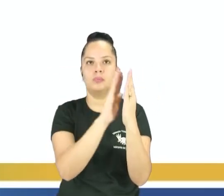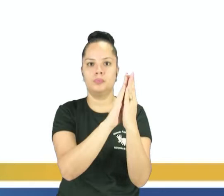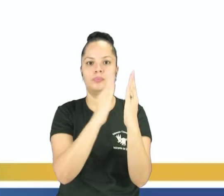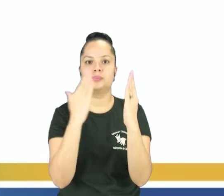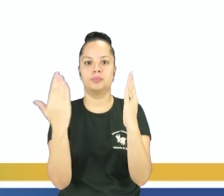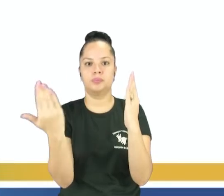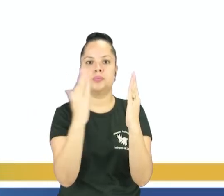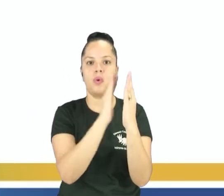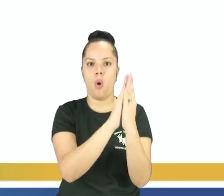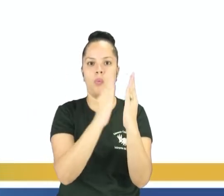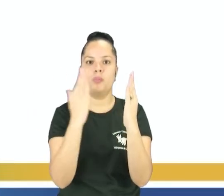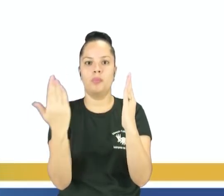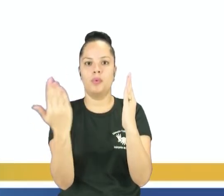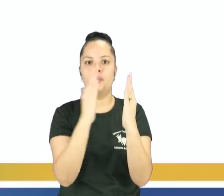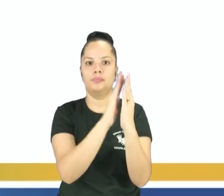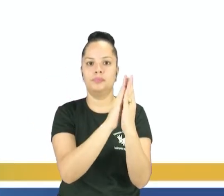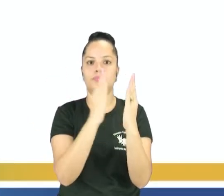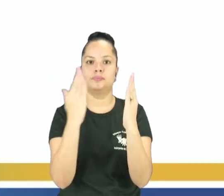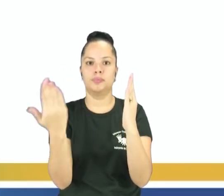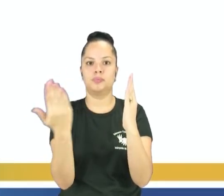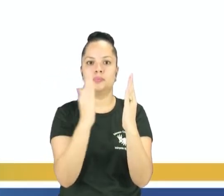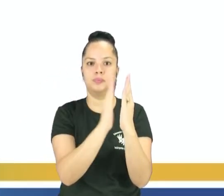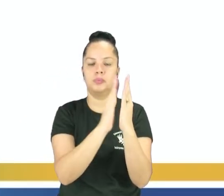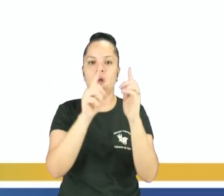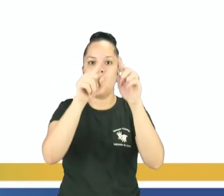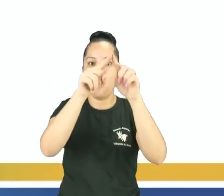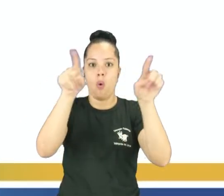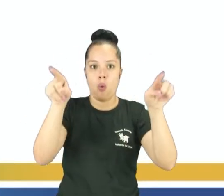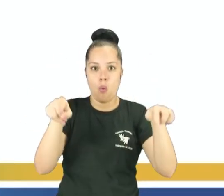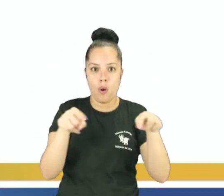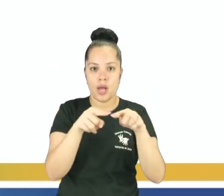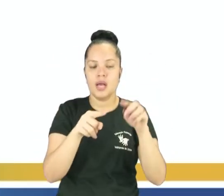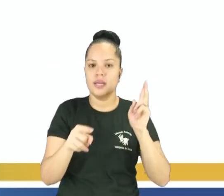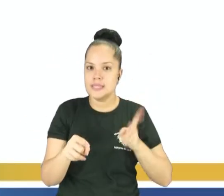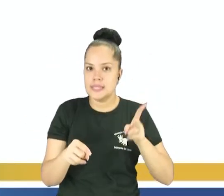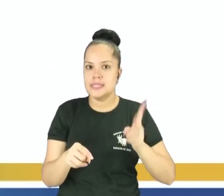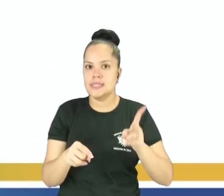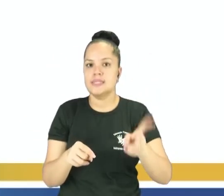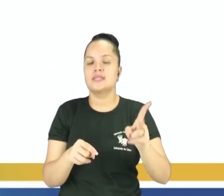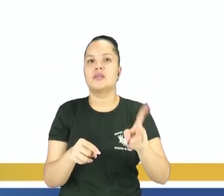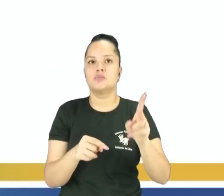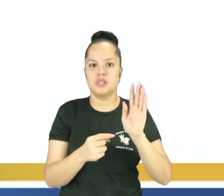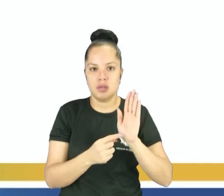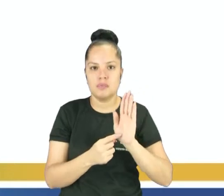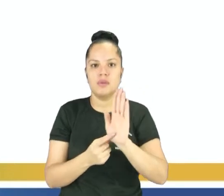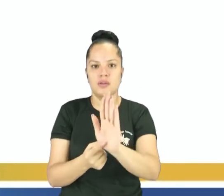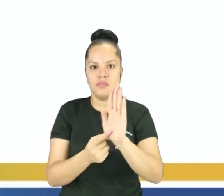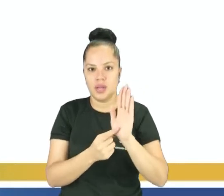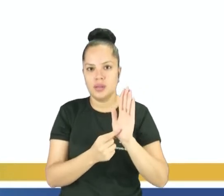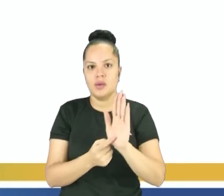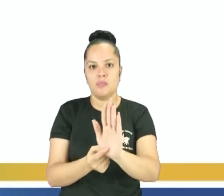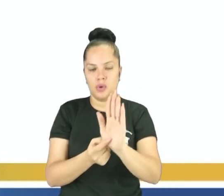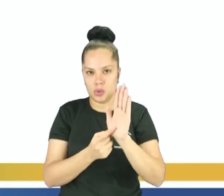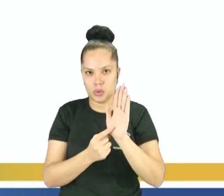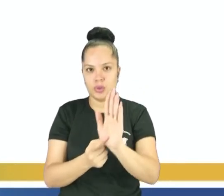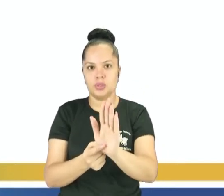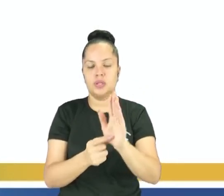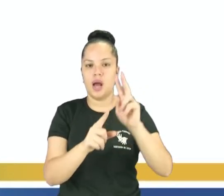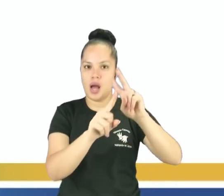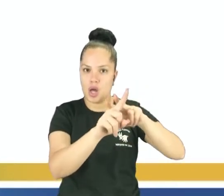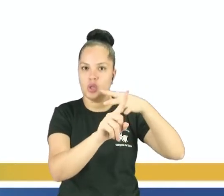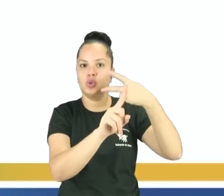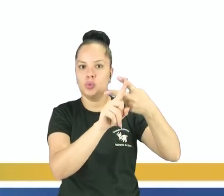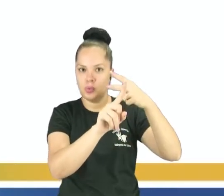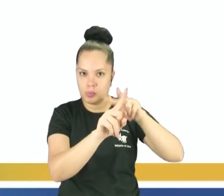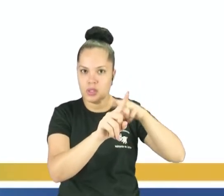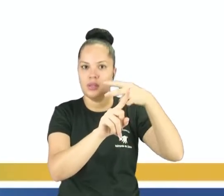sendo refletido em torno dessa reta vertical aí, ó. Então repare que eu estou dobrando ele em relação a ela.